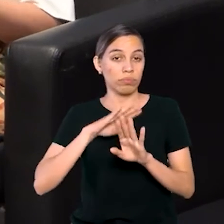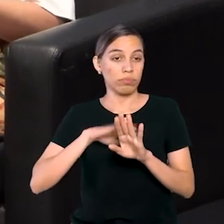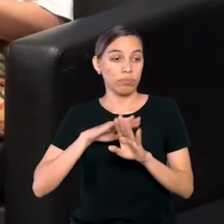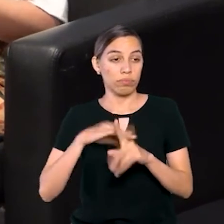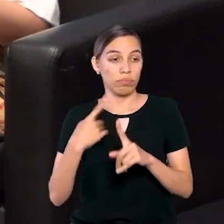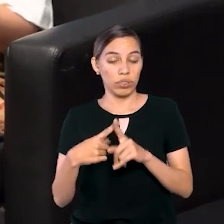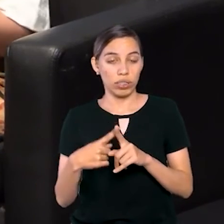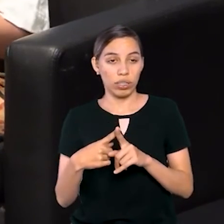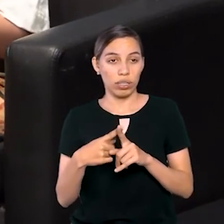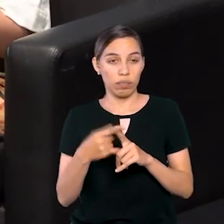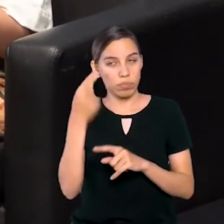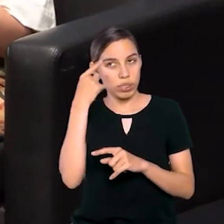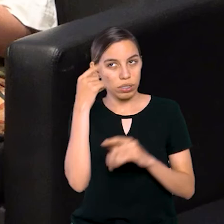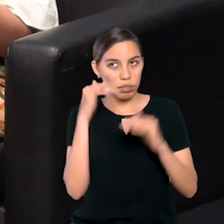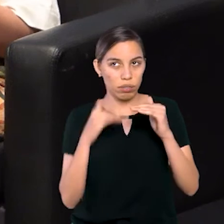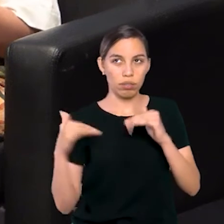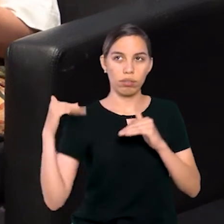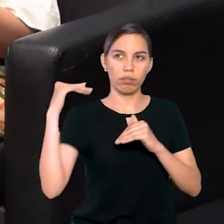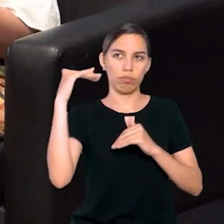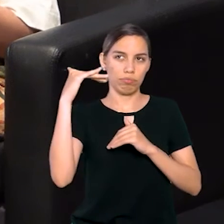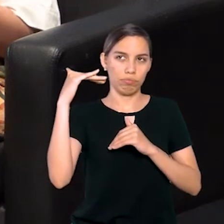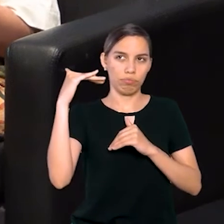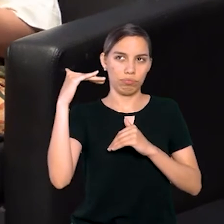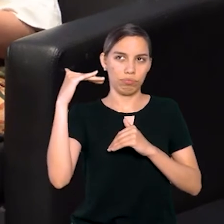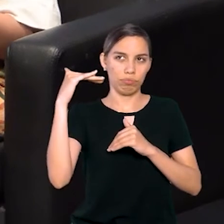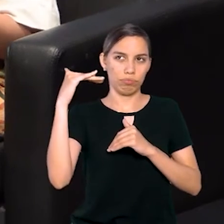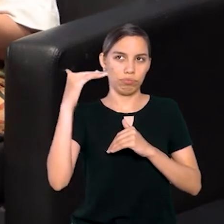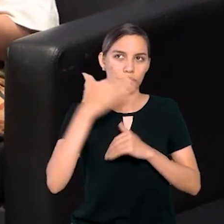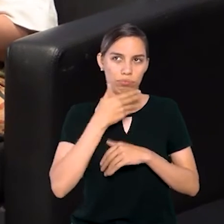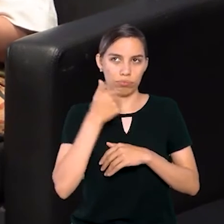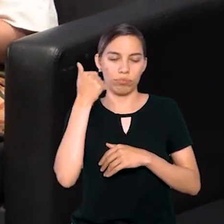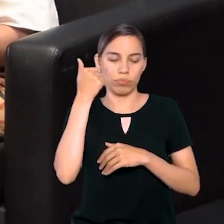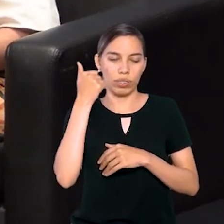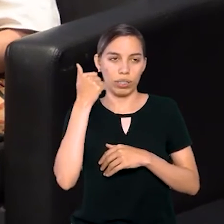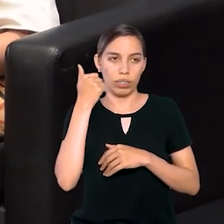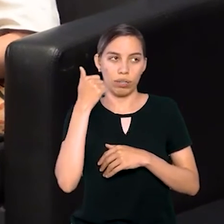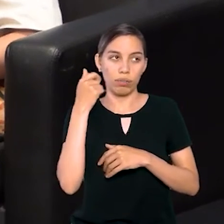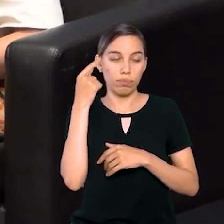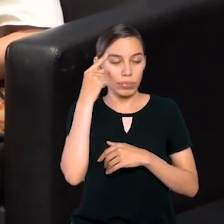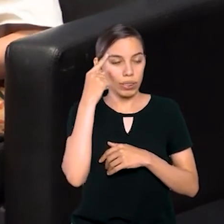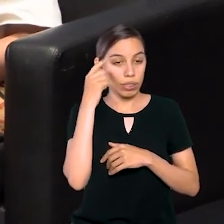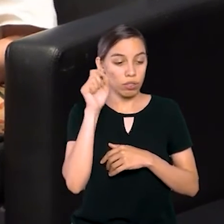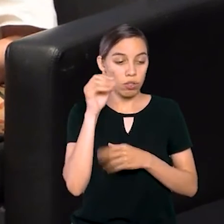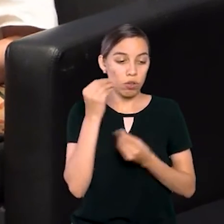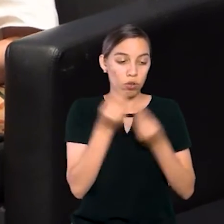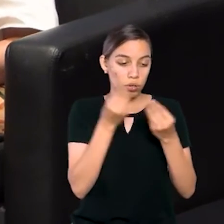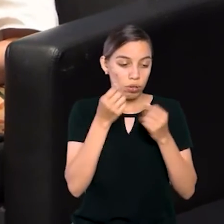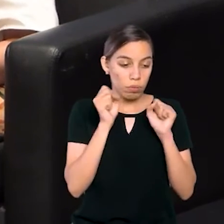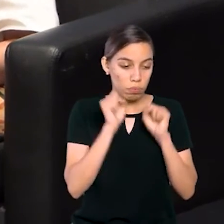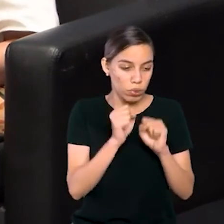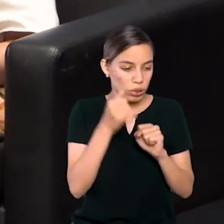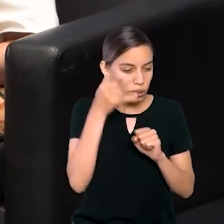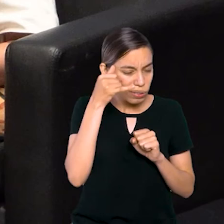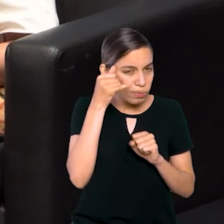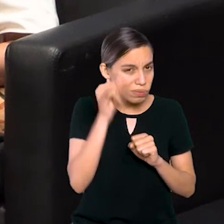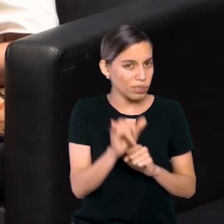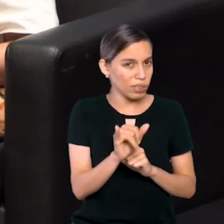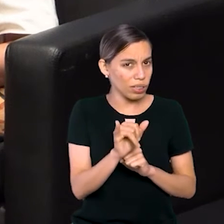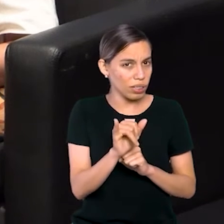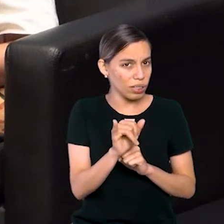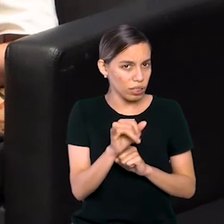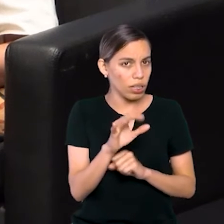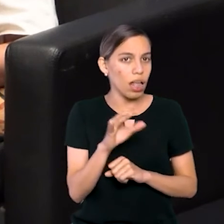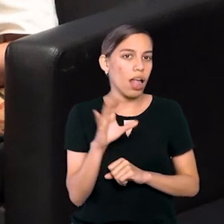né? Então, essa relação de pensar de que maneira isso pode ser reparado, né, é algo que eu acho